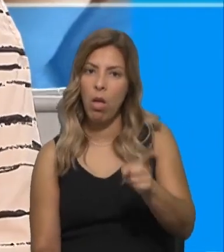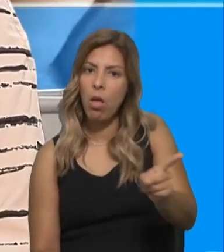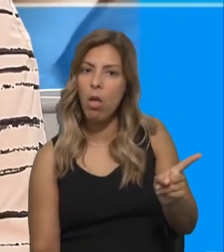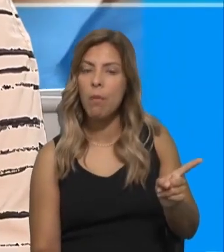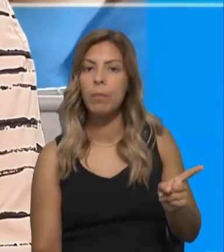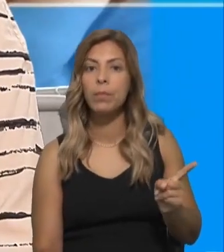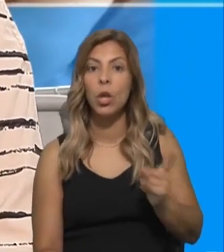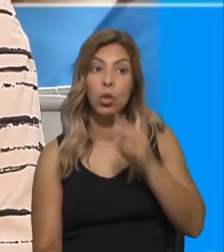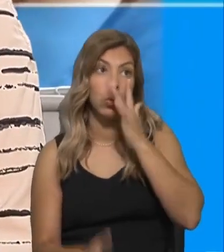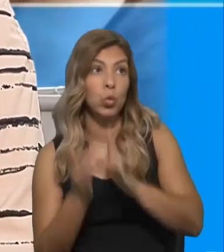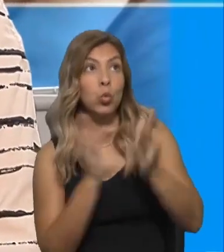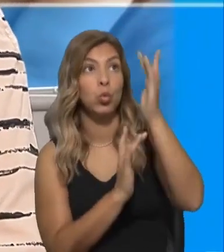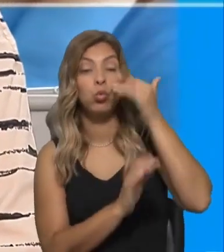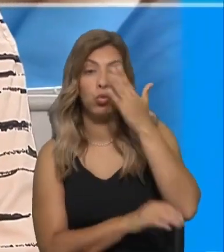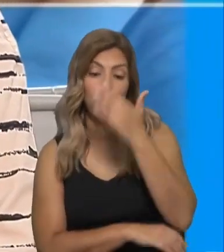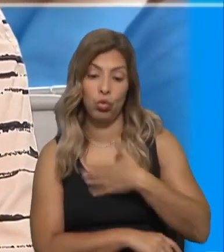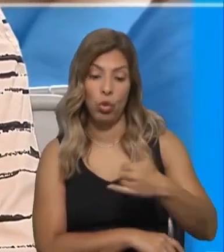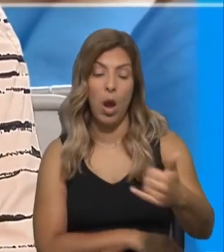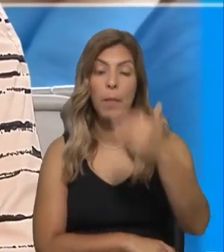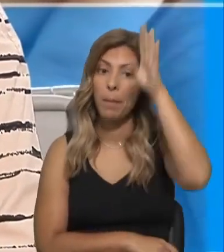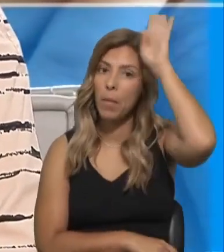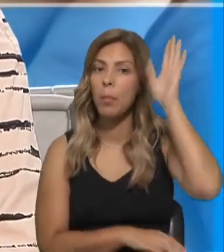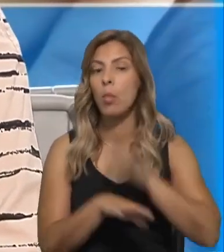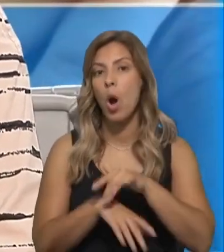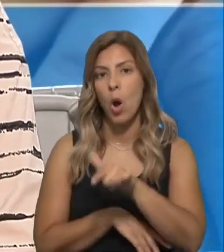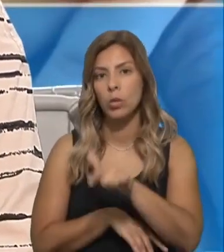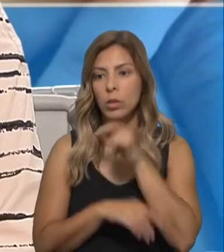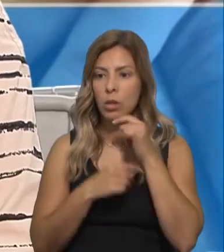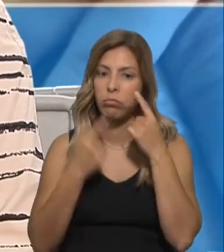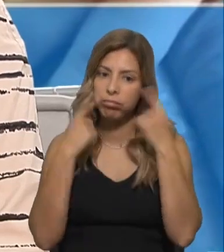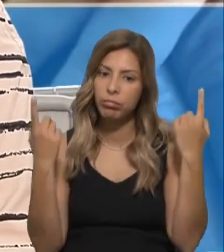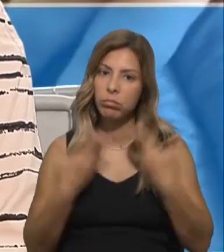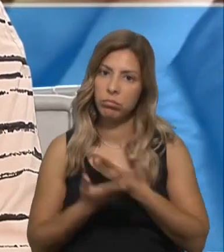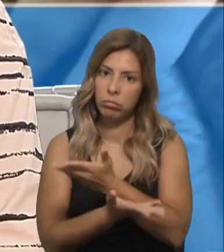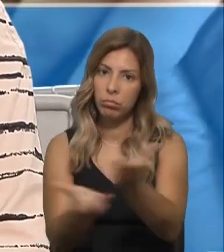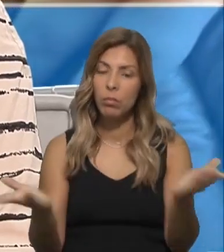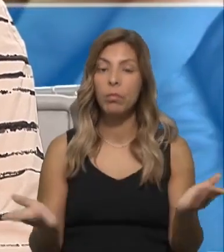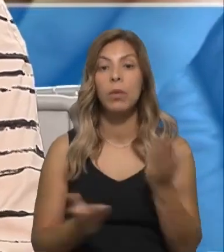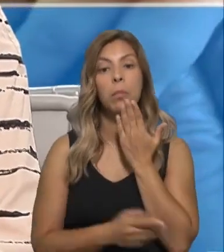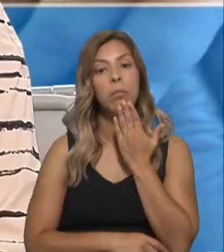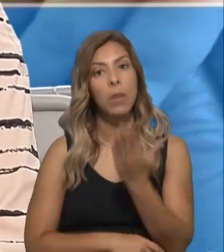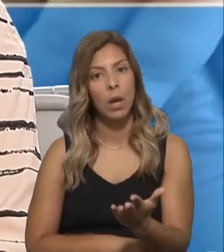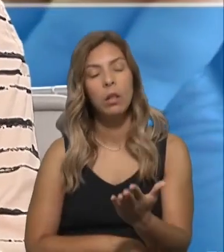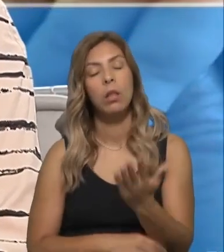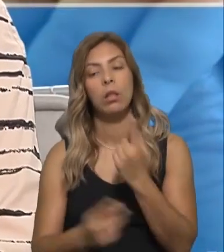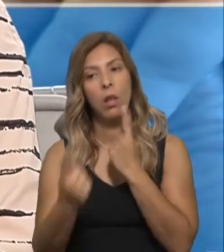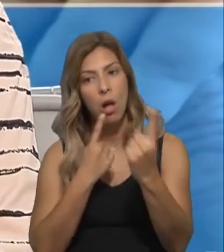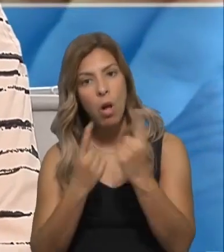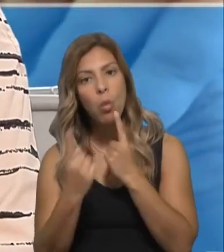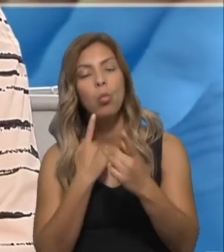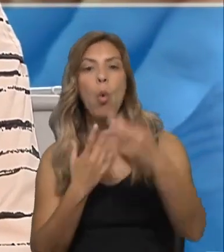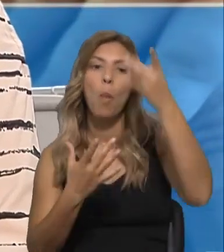Cristo chamou, nomeadamente o Papa. E, portanto, quando ele apela ao diálogo e mesmo à troca de